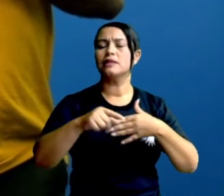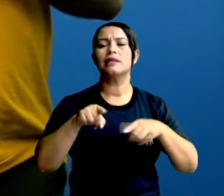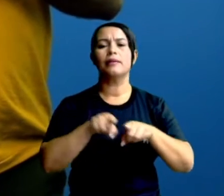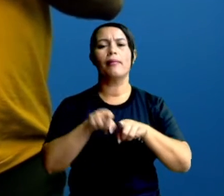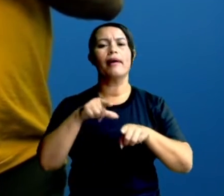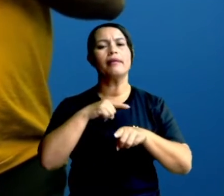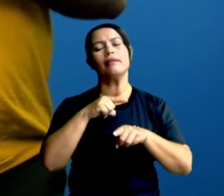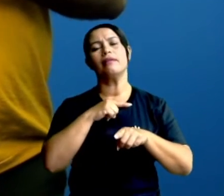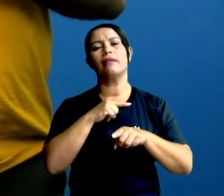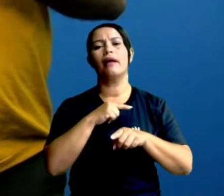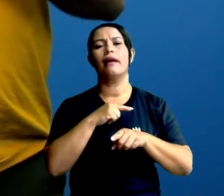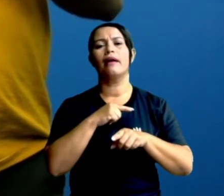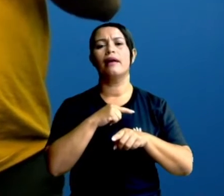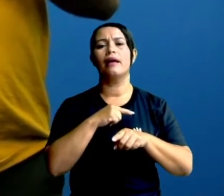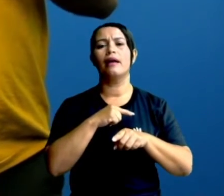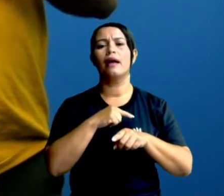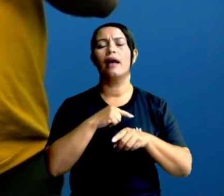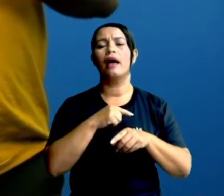ali